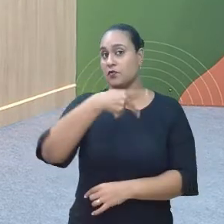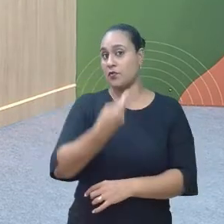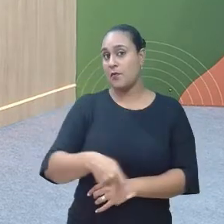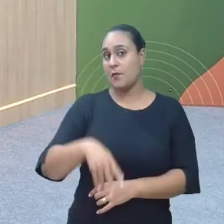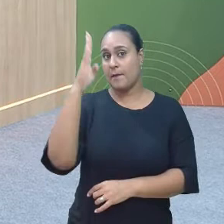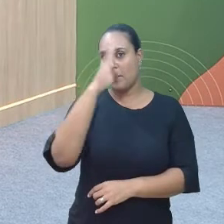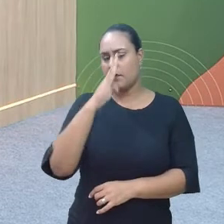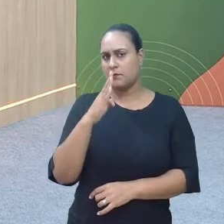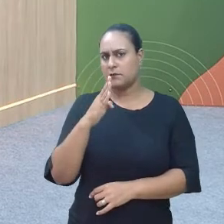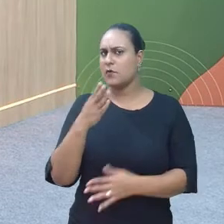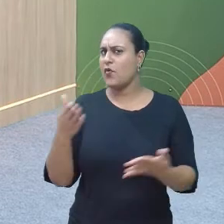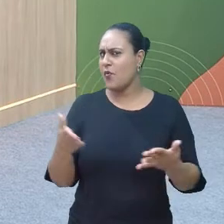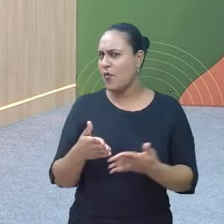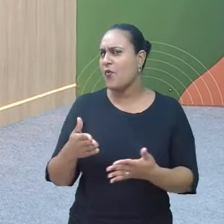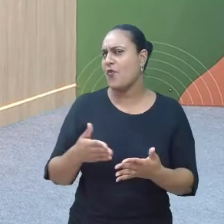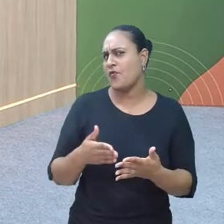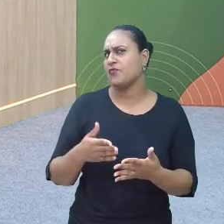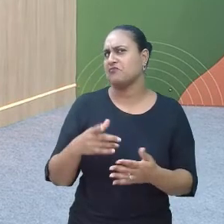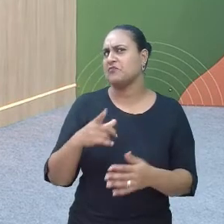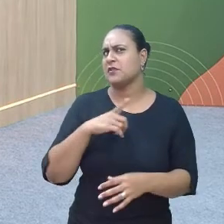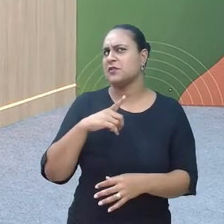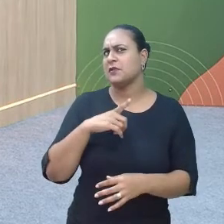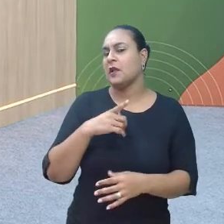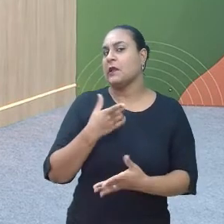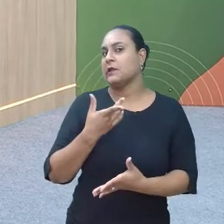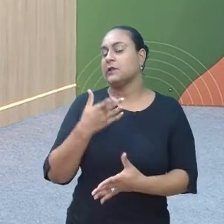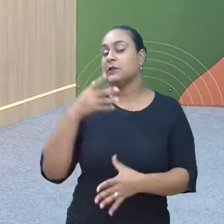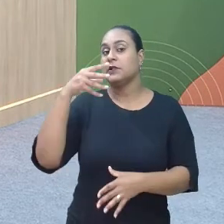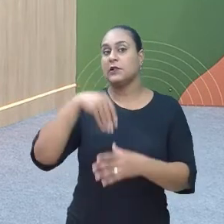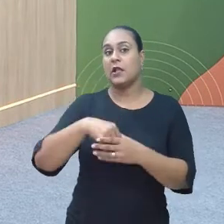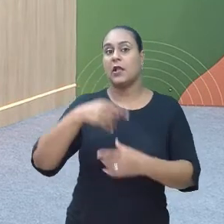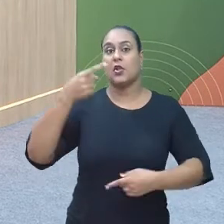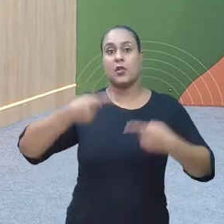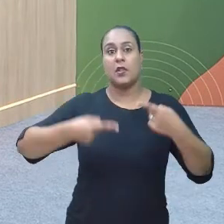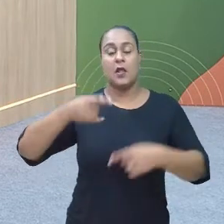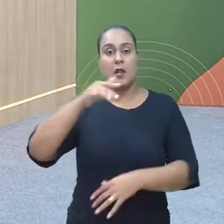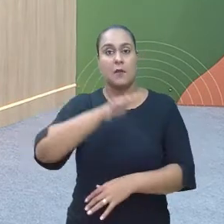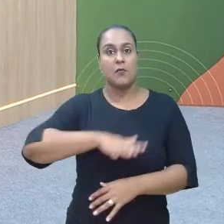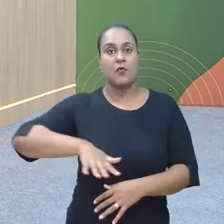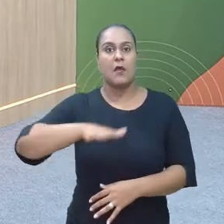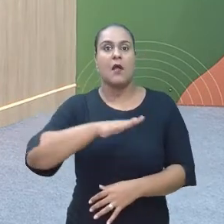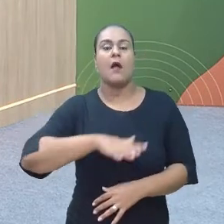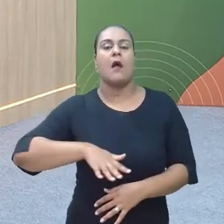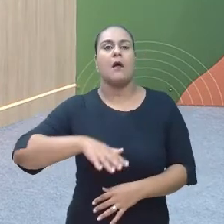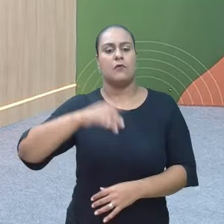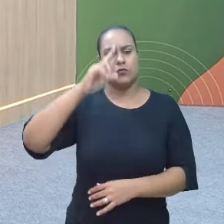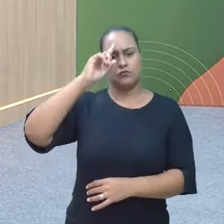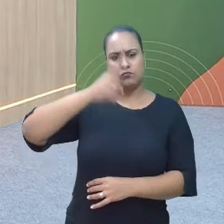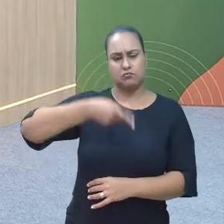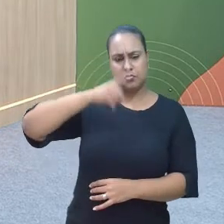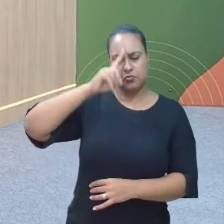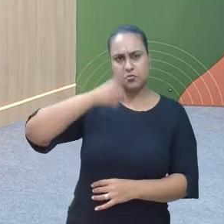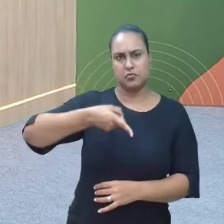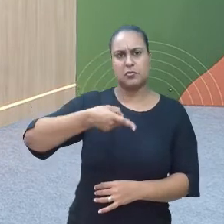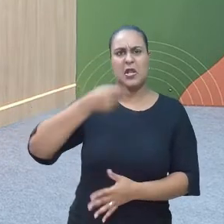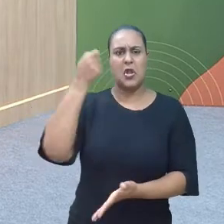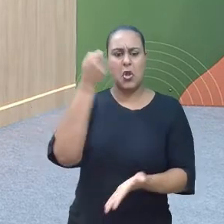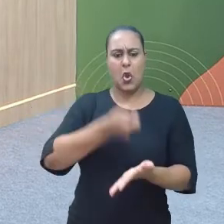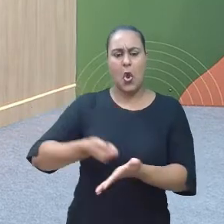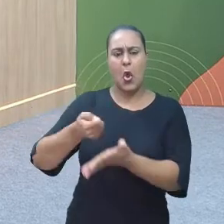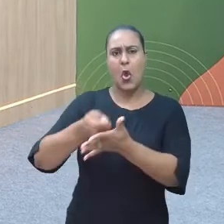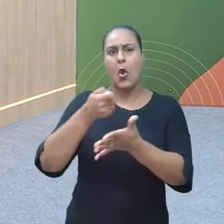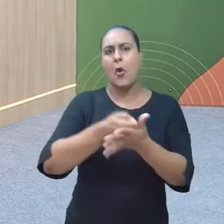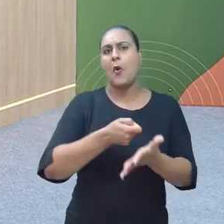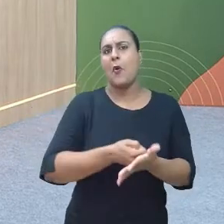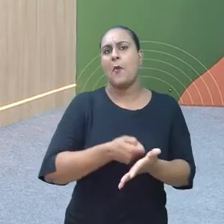ainda tem uns coronéisinhos, pelo menos na nossa política, né, governando, atuando de forma autoritária, querendo obrigar os